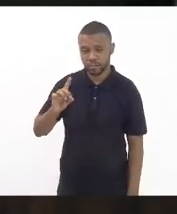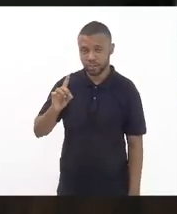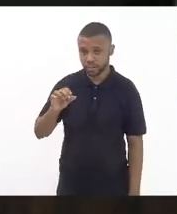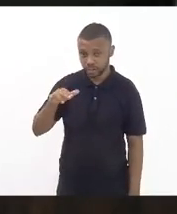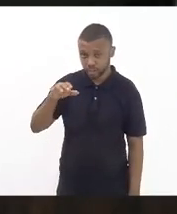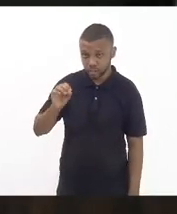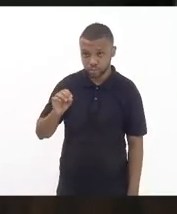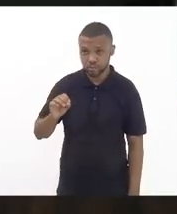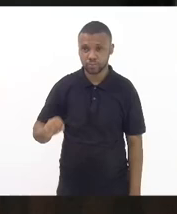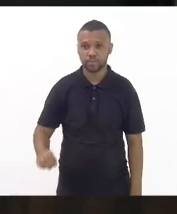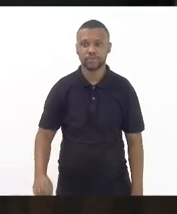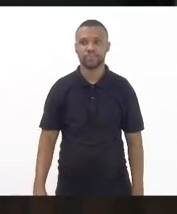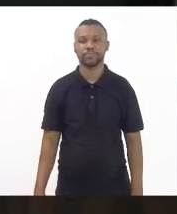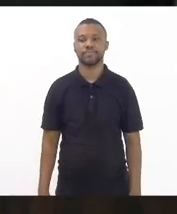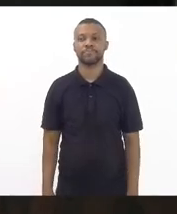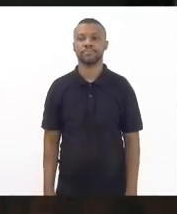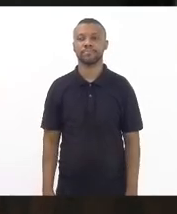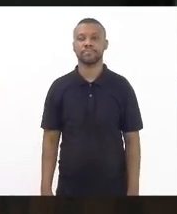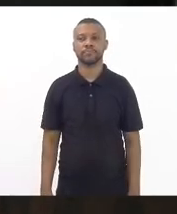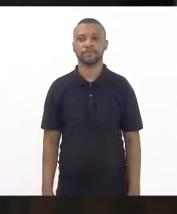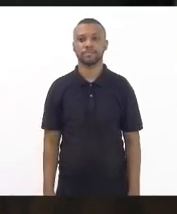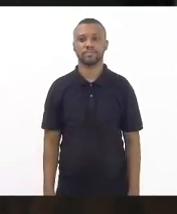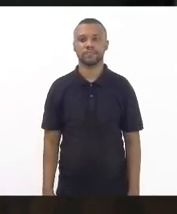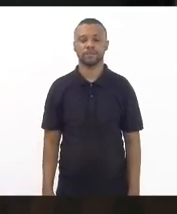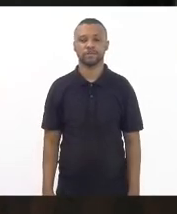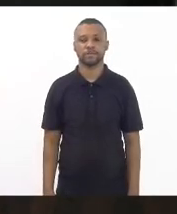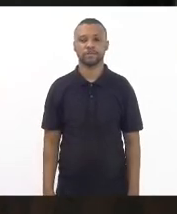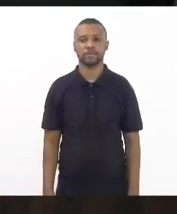Deputado Marcelo do Seu Dino.